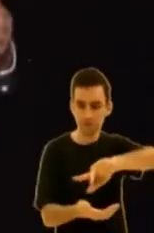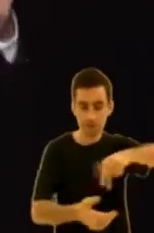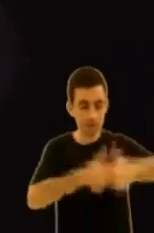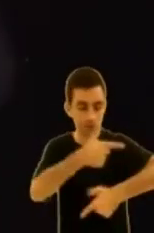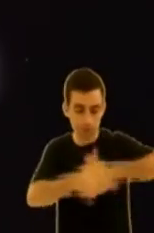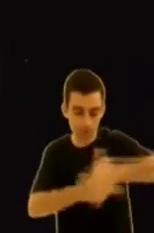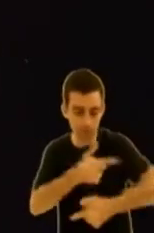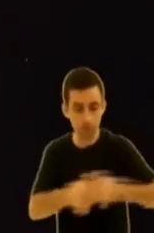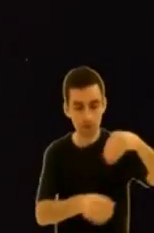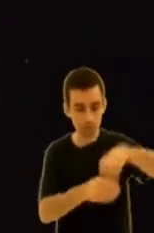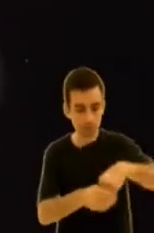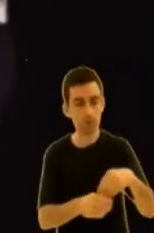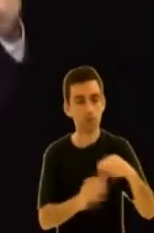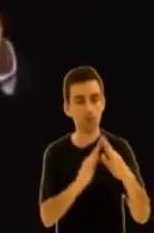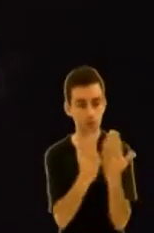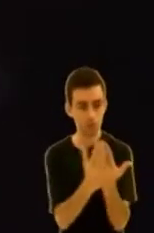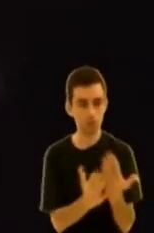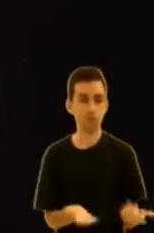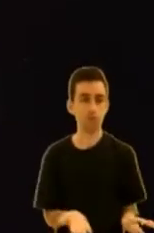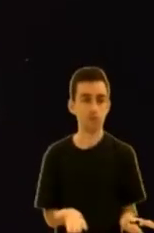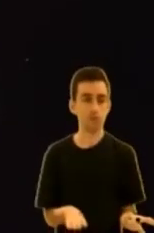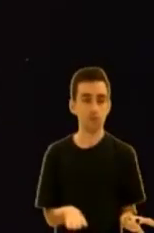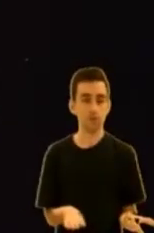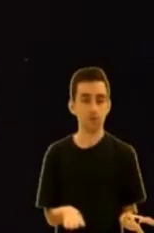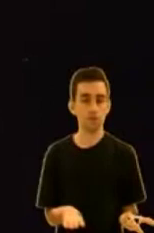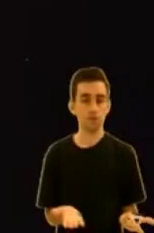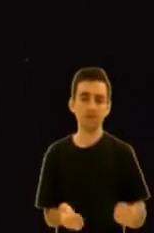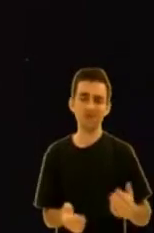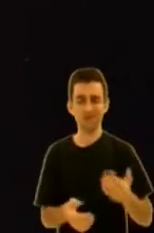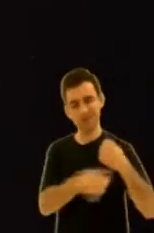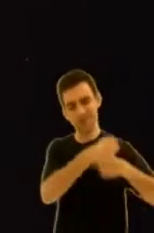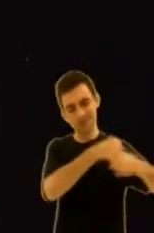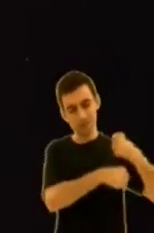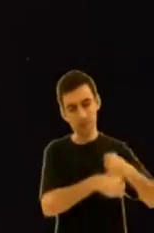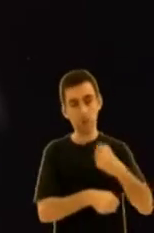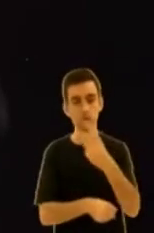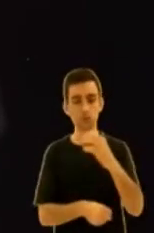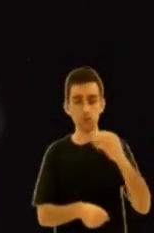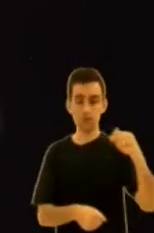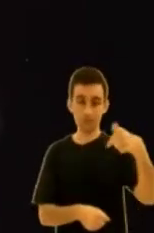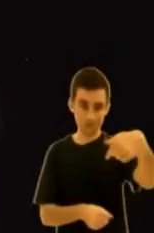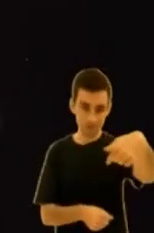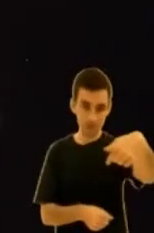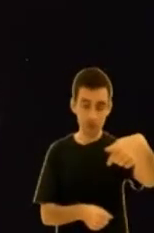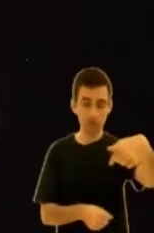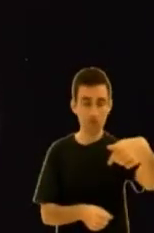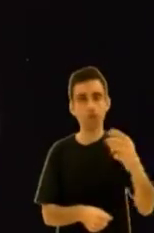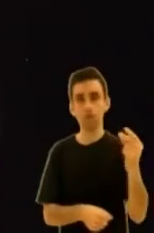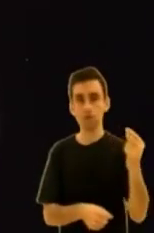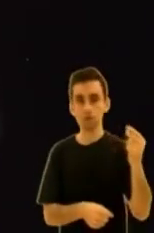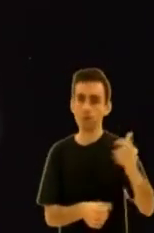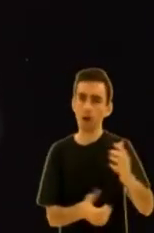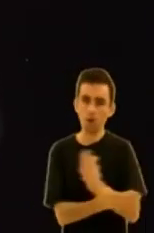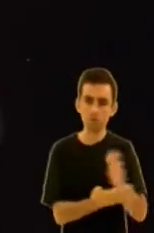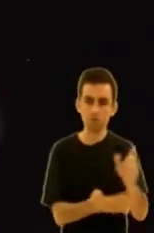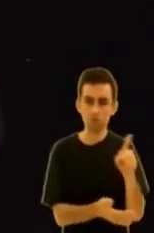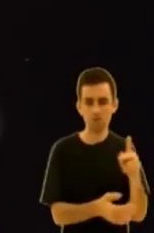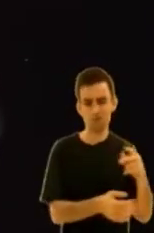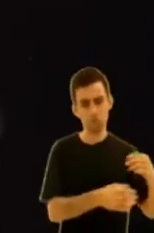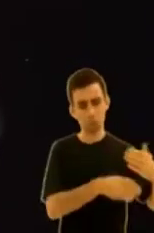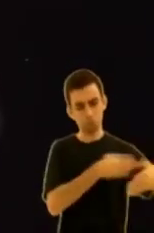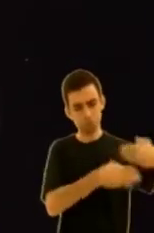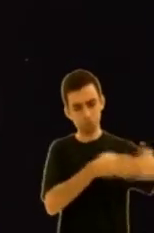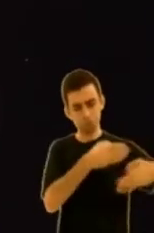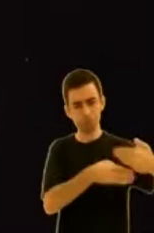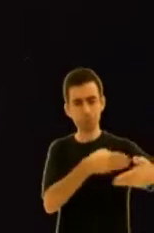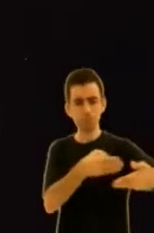Em 2007, aqueles que estão há mais tempo na educação sabem disso, até 2007